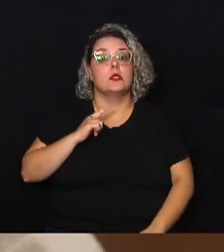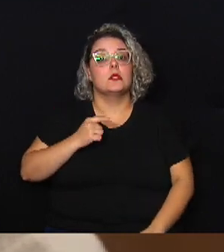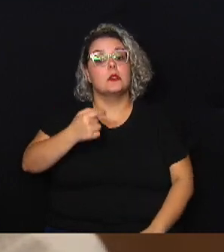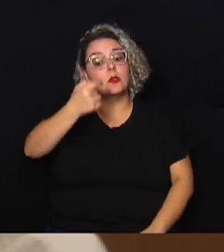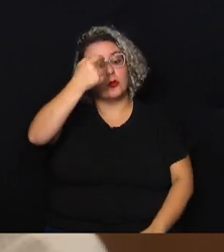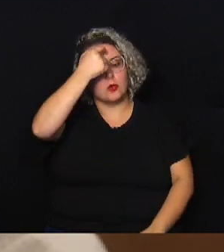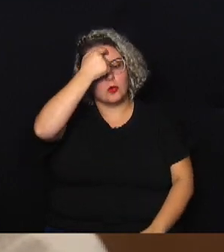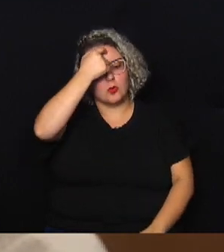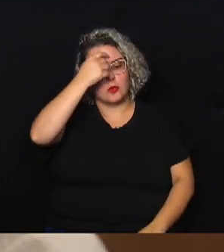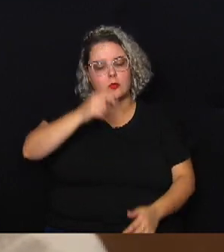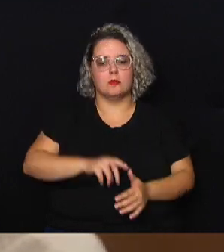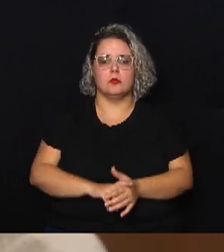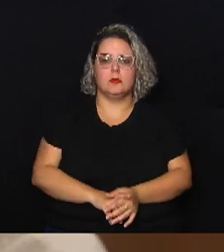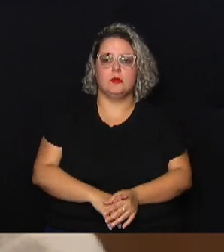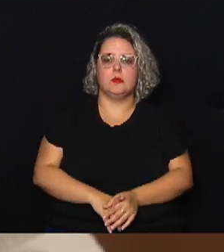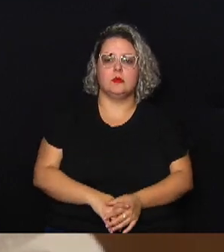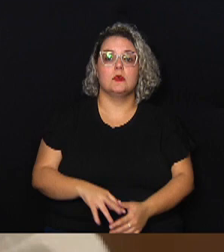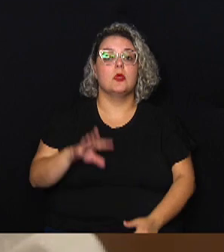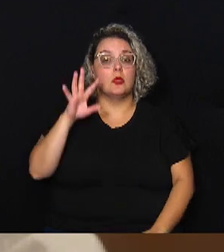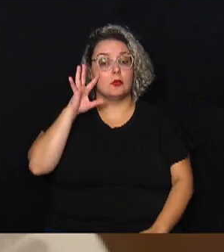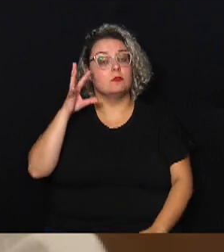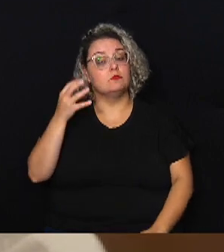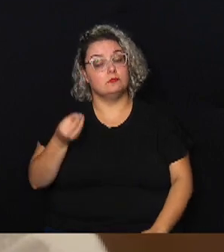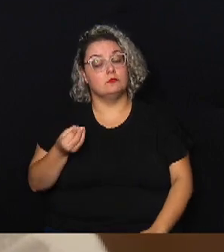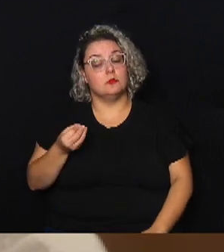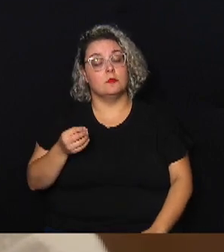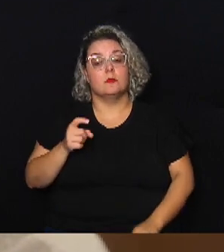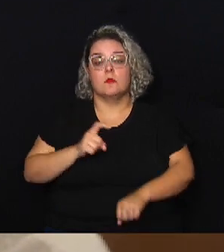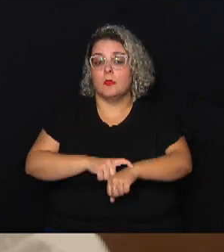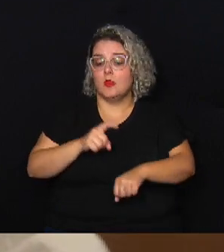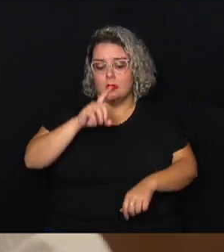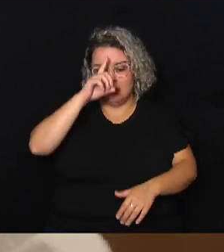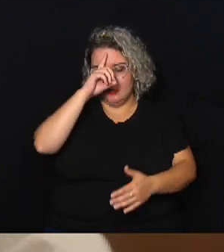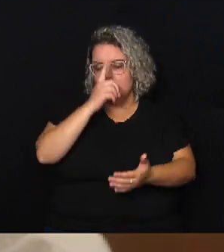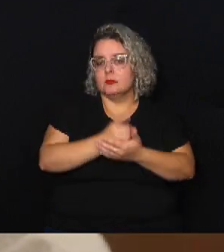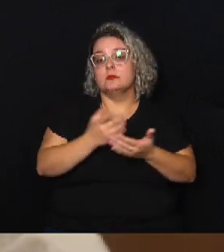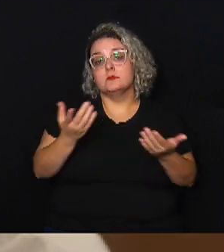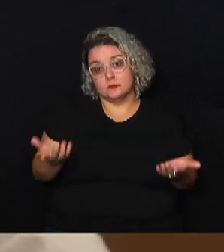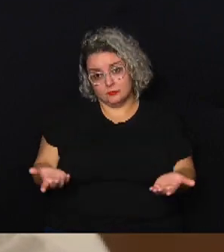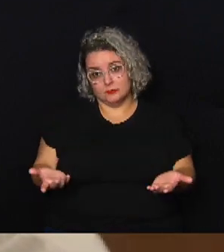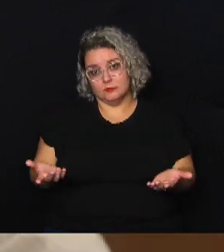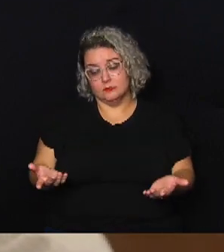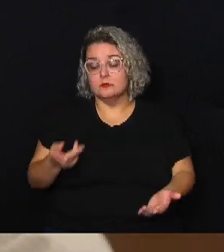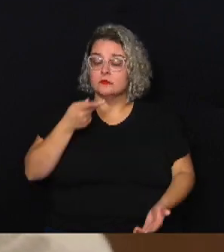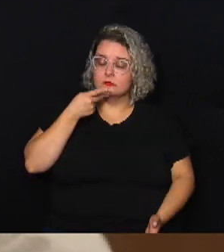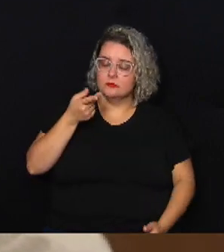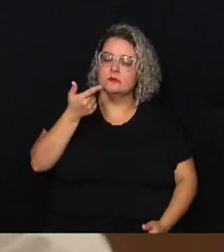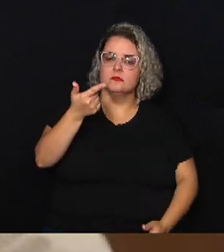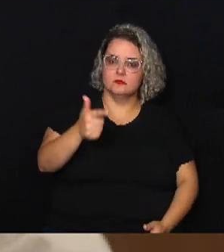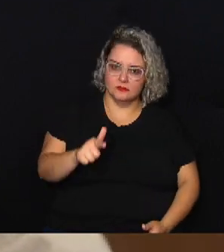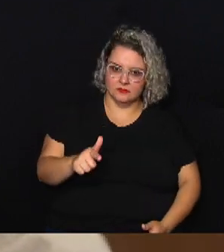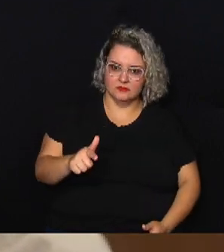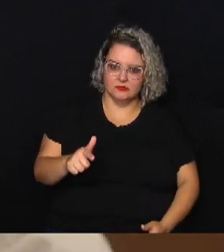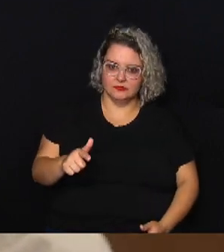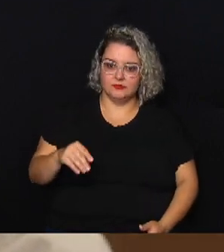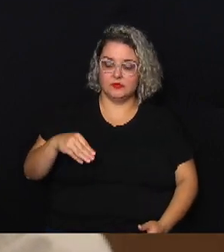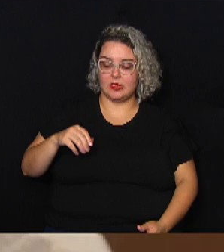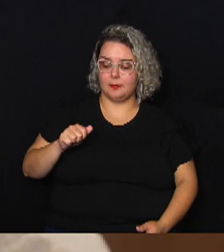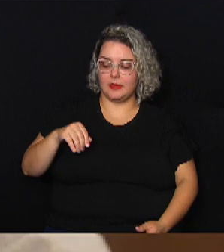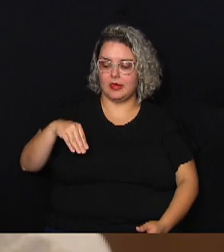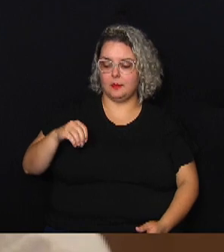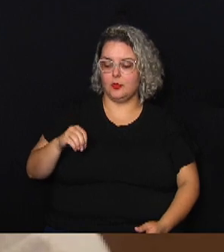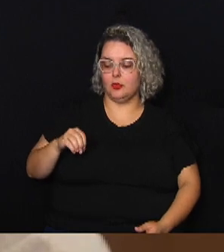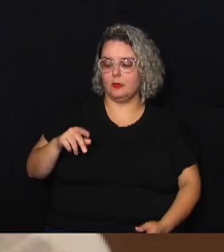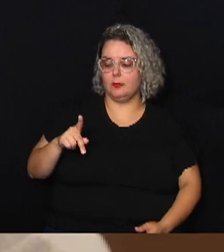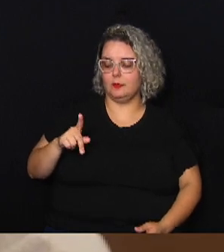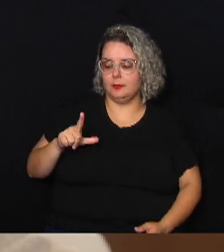né, e conhecimento na hora de fazer sua decisão. Mas, eu repito, a mamoplastia de aumento é uma